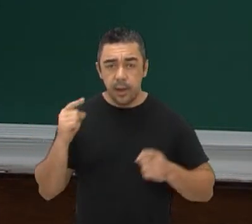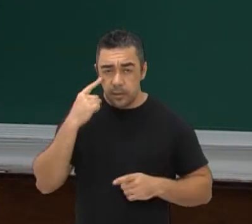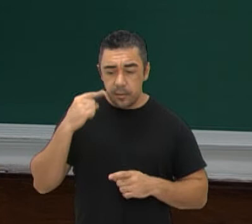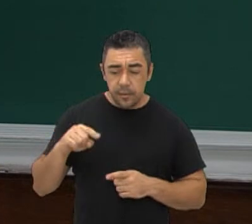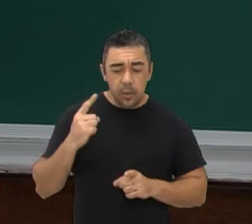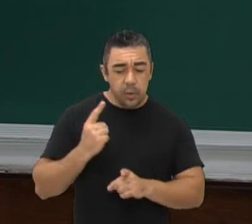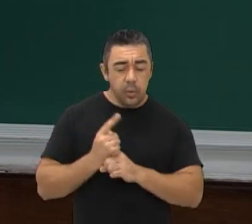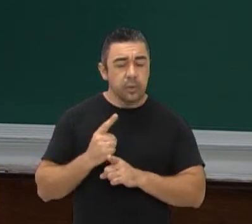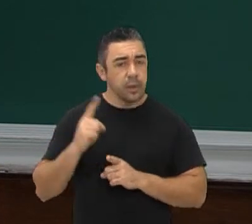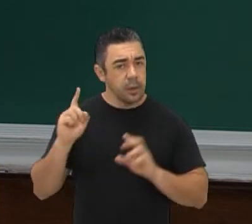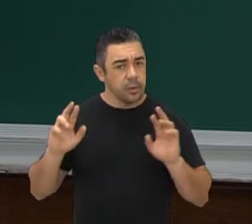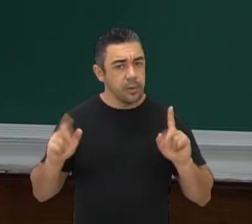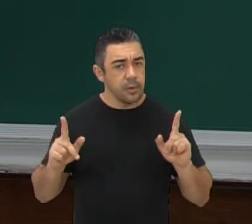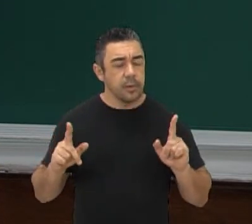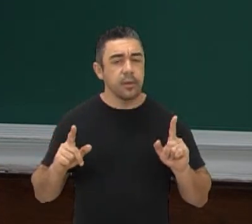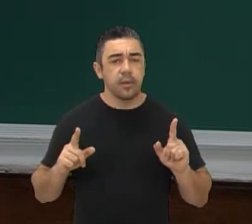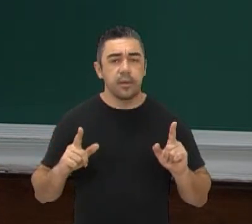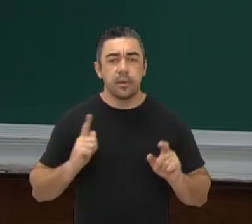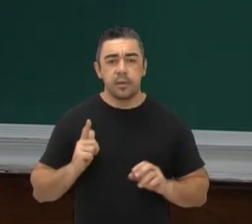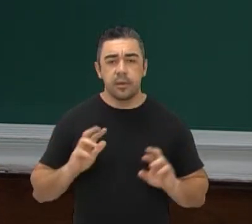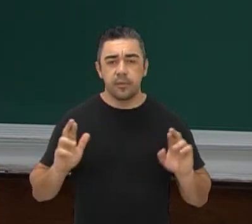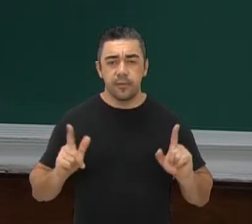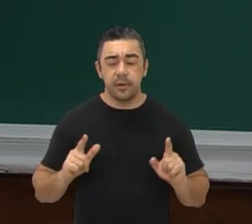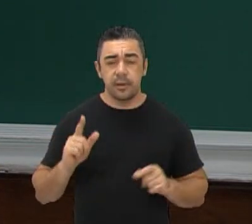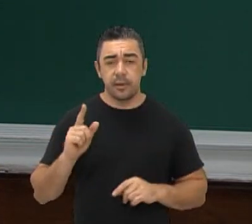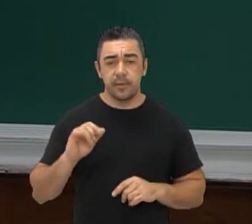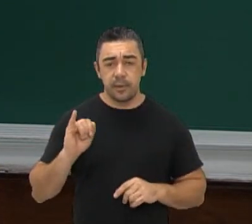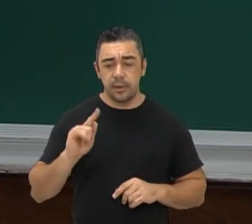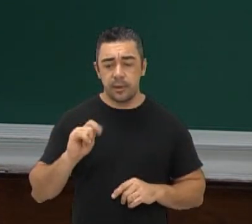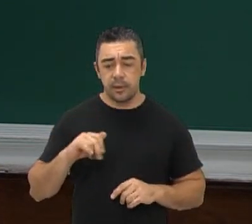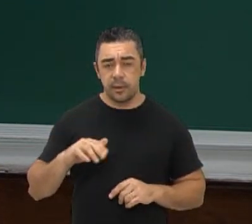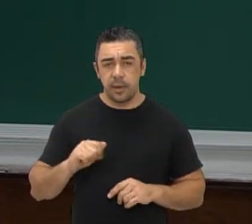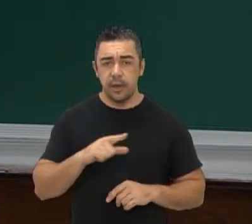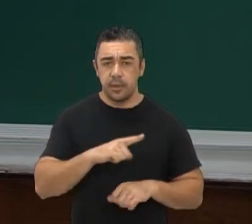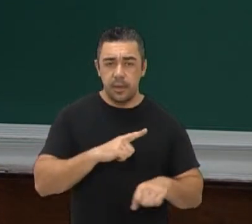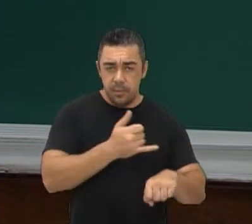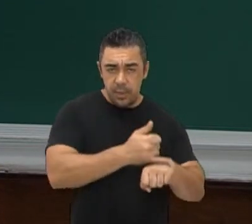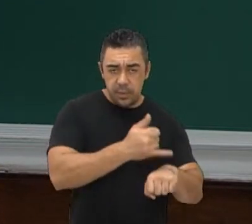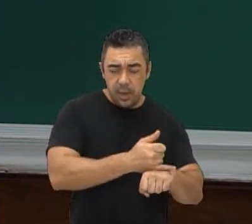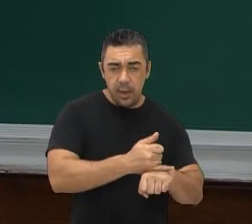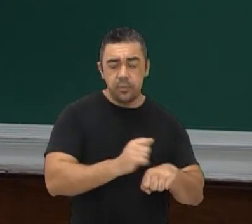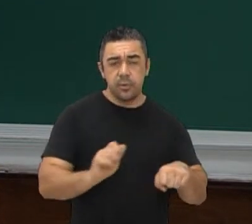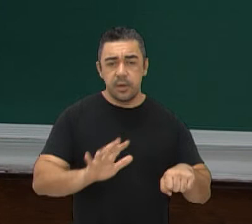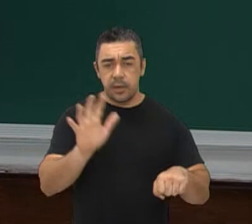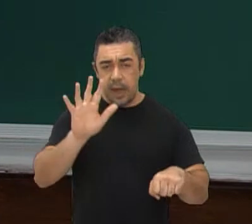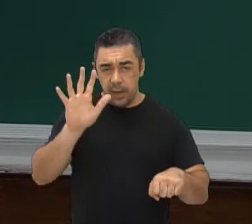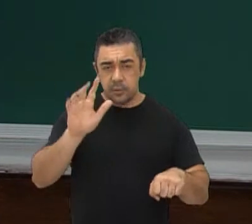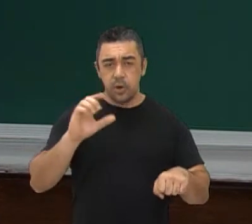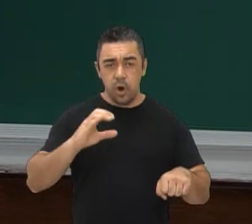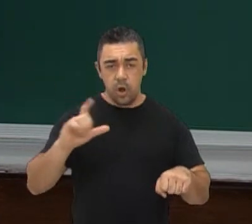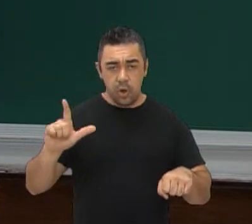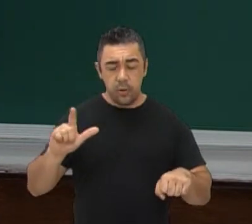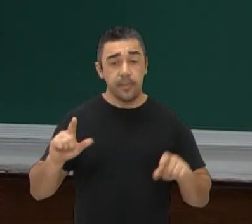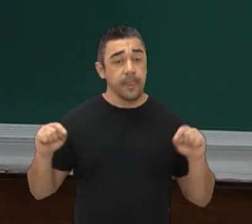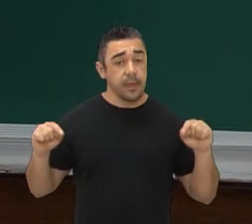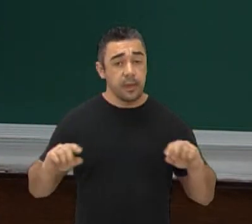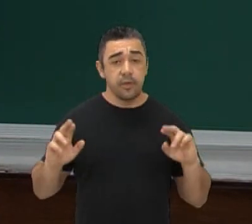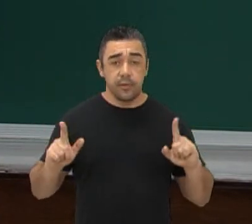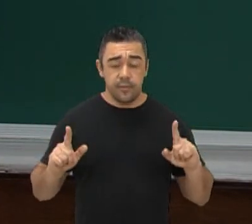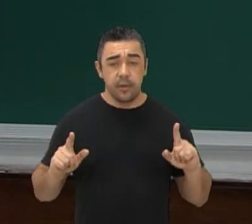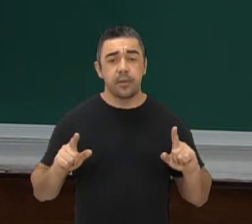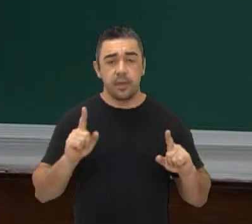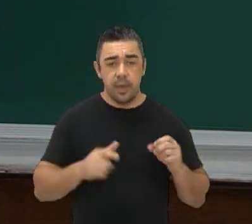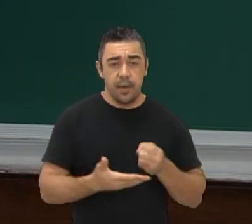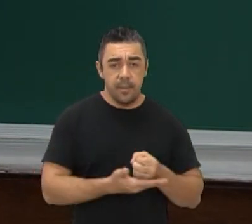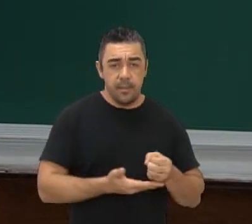gente obtém são bem diferentes. Na eletrólise ígnea, a gente obtém o sódio metálico e o gás cloro, e aqui a gente tem o hidróxido de sódio, que